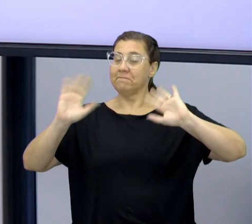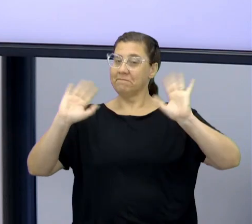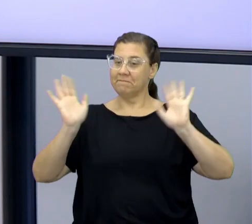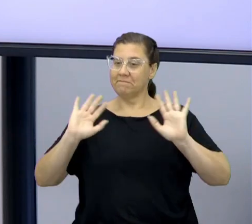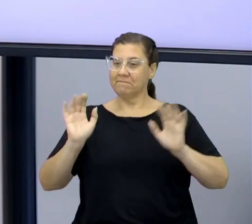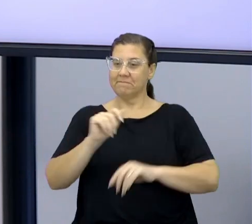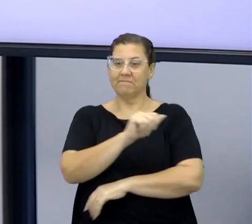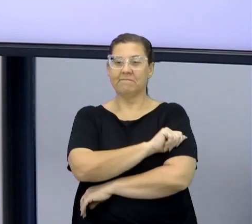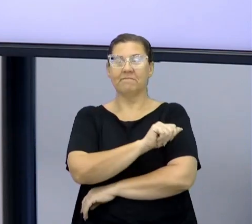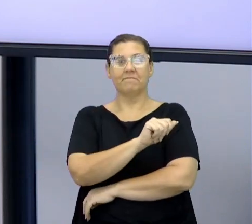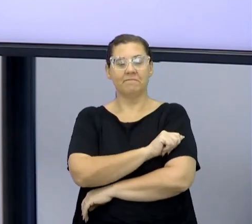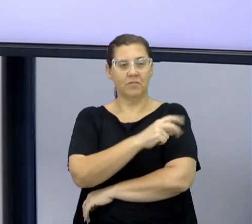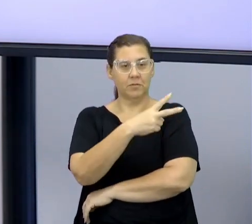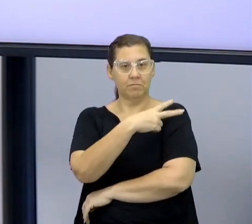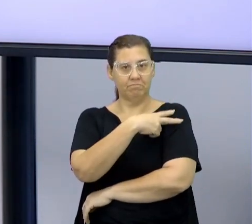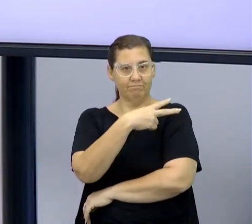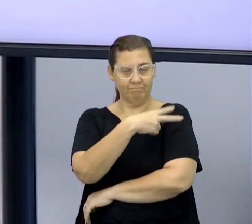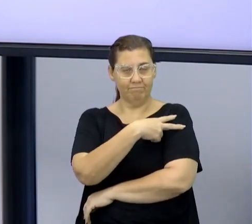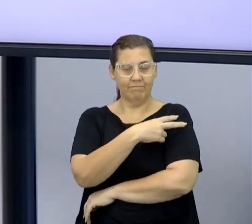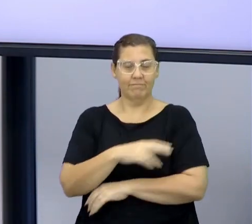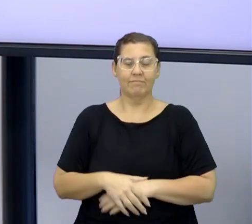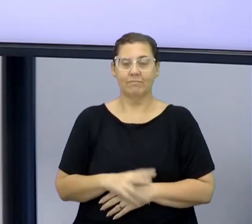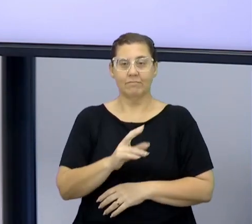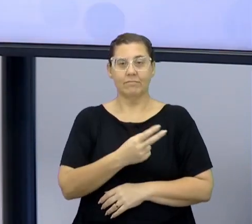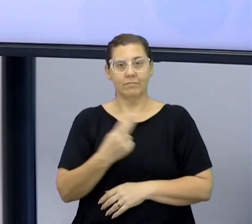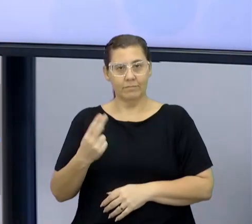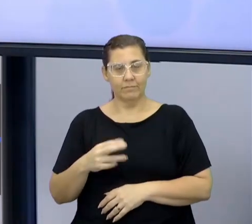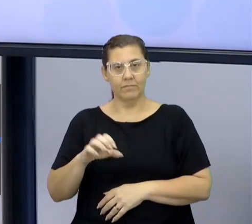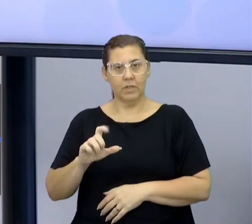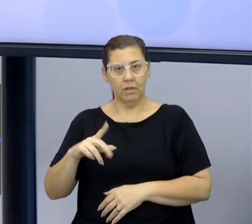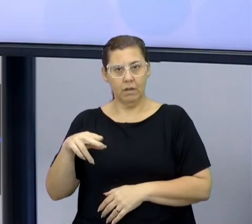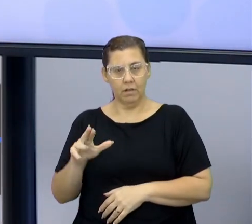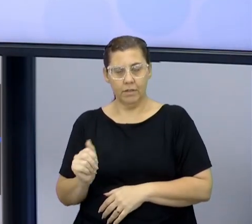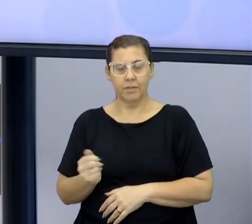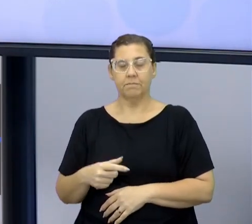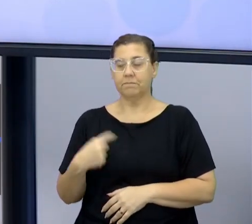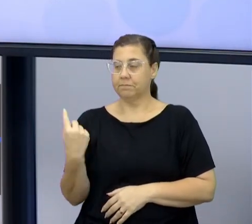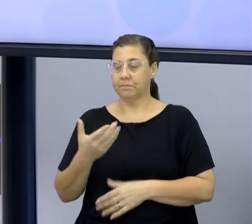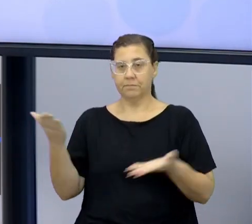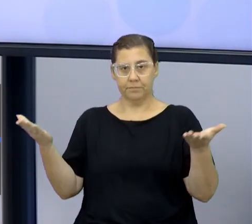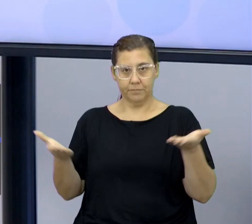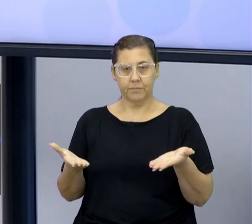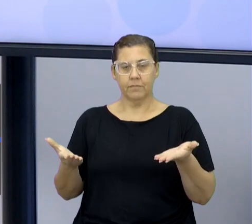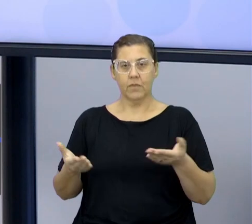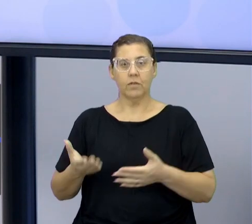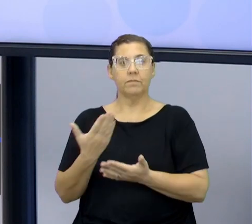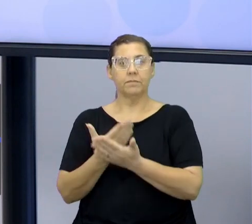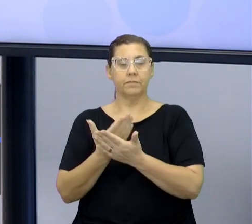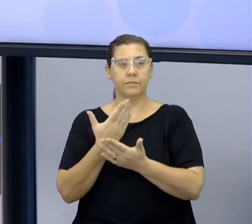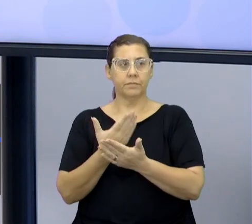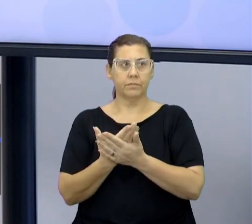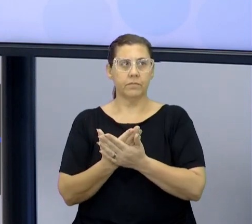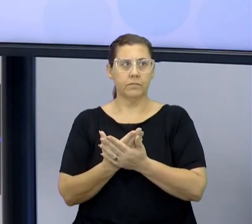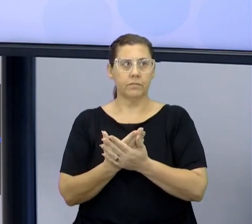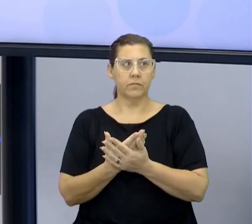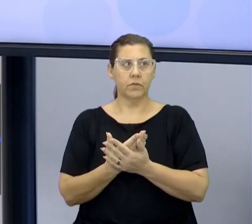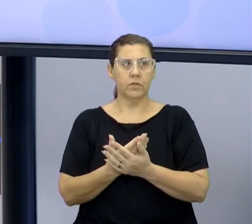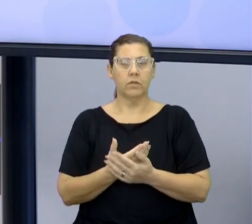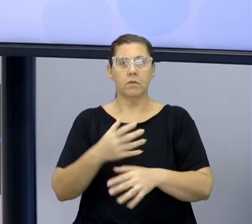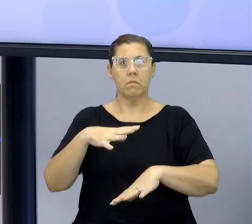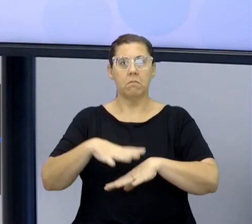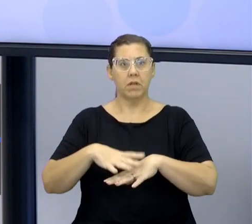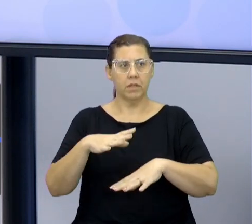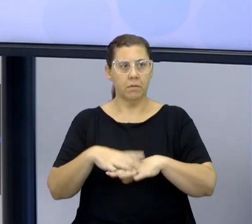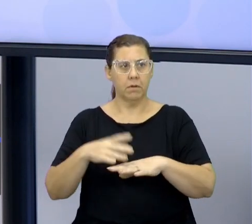Olá, estudantes da segunda série. Meu nome é Ilana. Nós estamos aqui junto para mais uma aula do aprofundamento